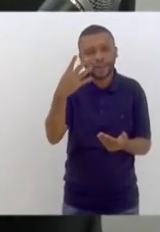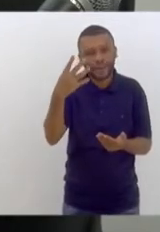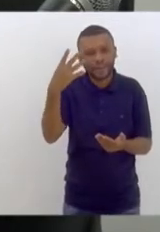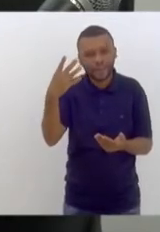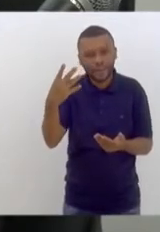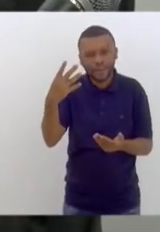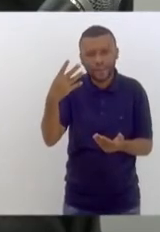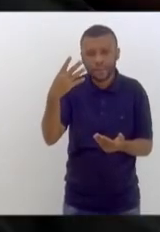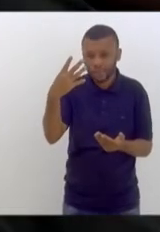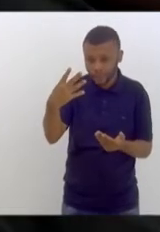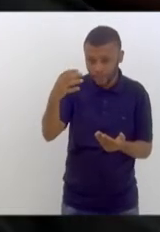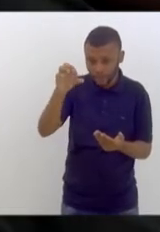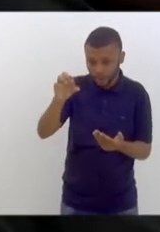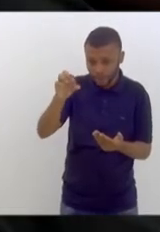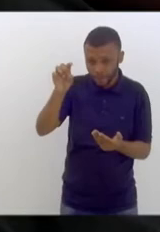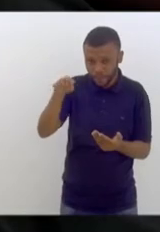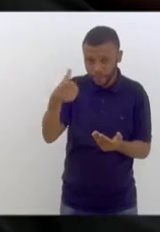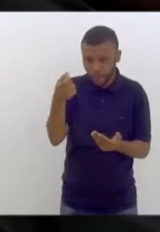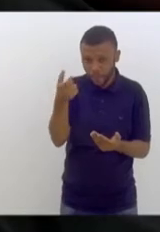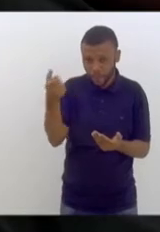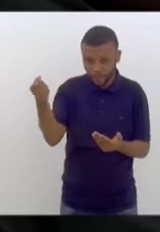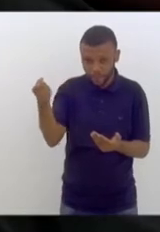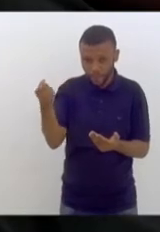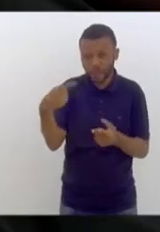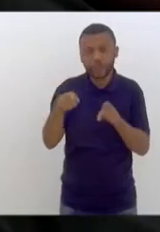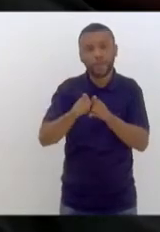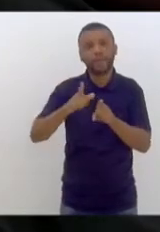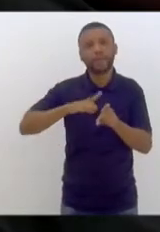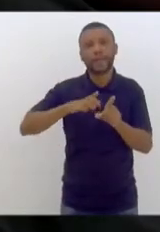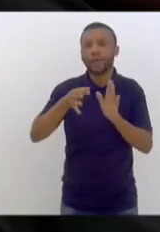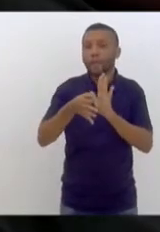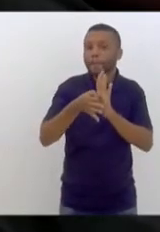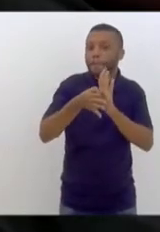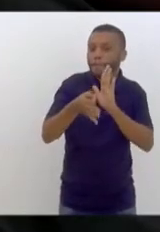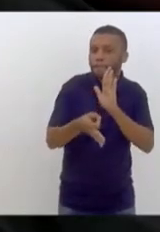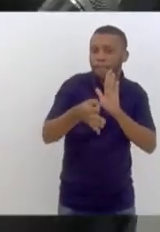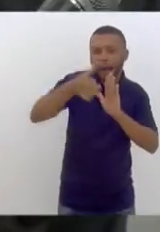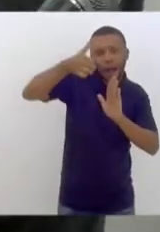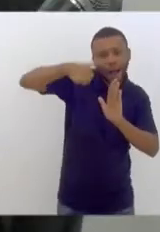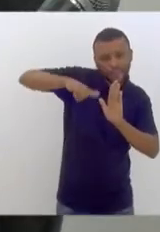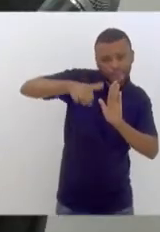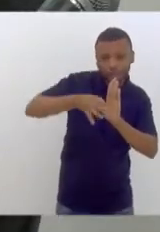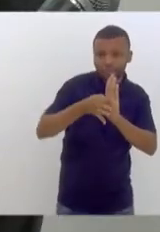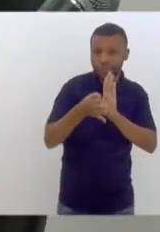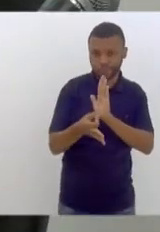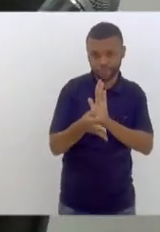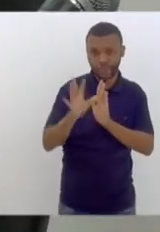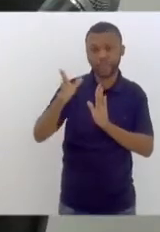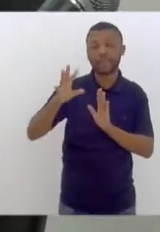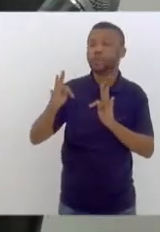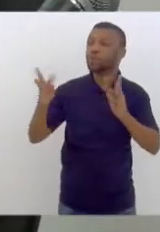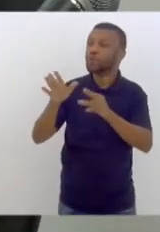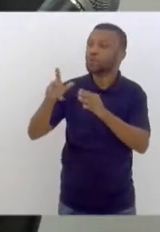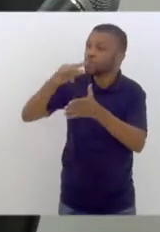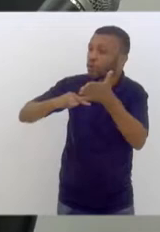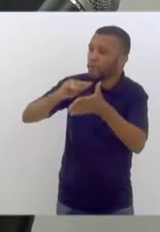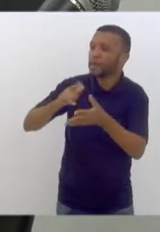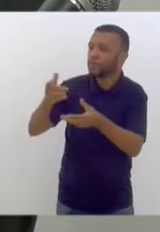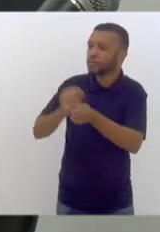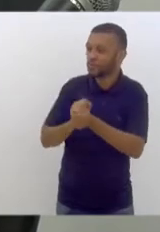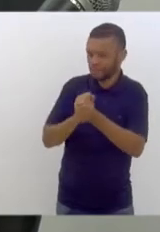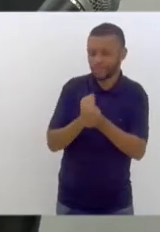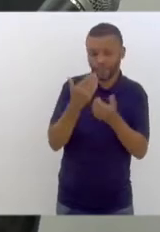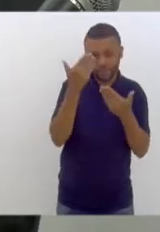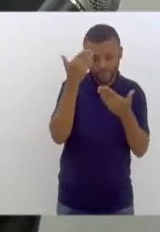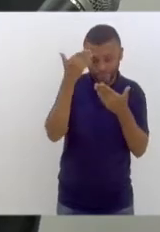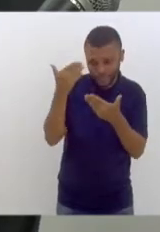6 0480/4049/2020. Eu tenho também o parecer, eu tenho material todo comigo. Bom, eu agradeço e pergunto se